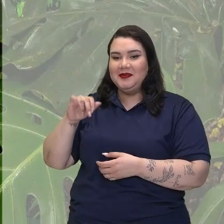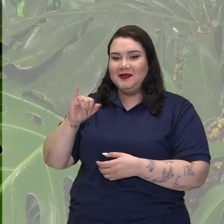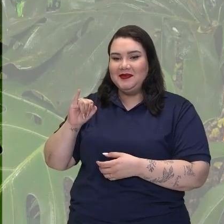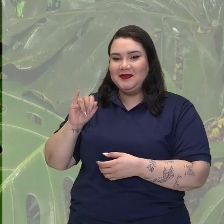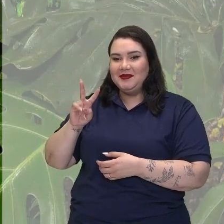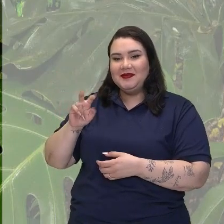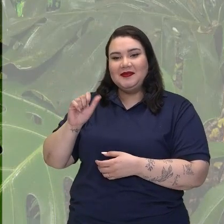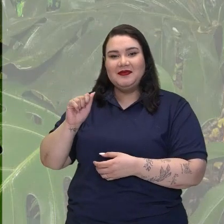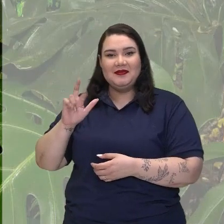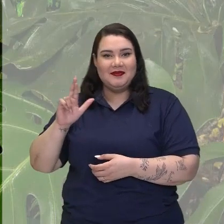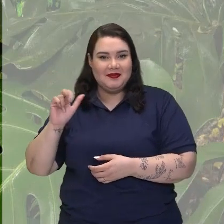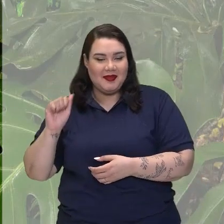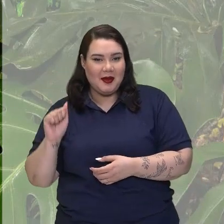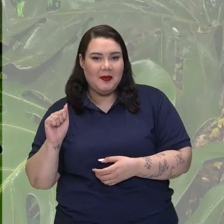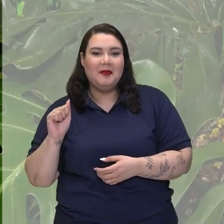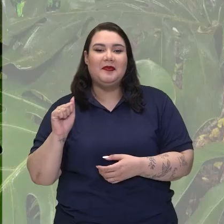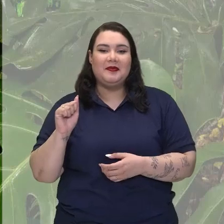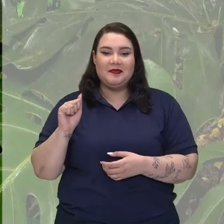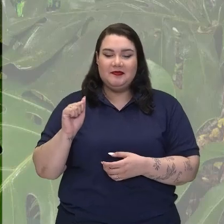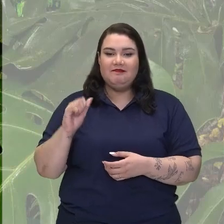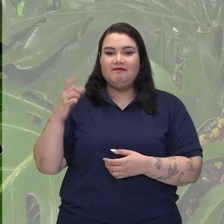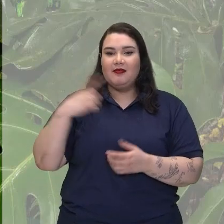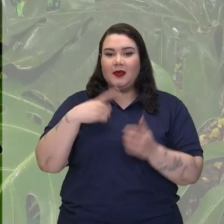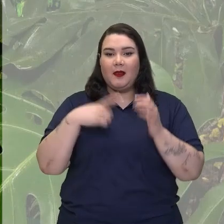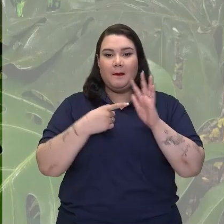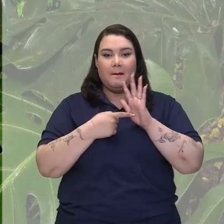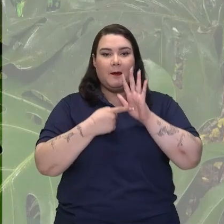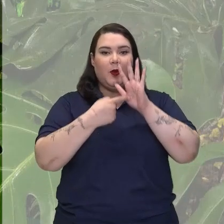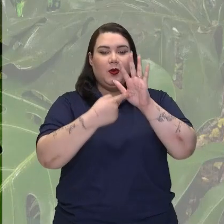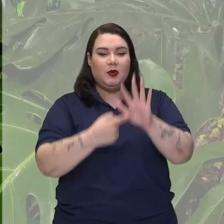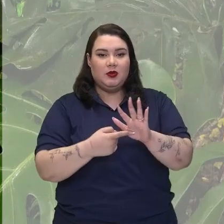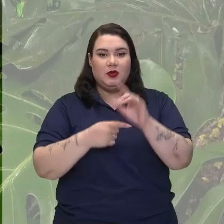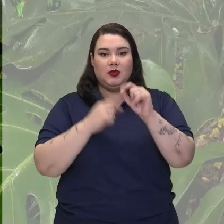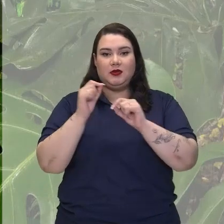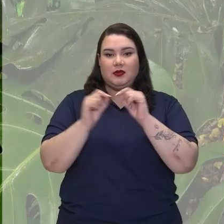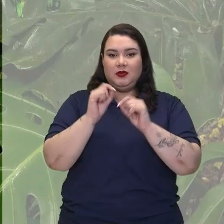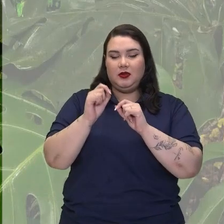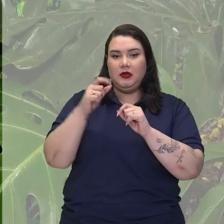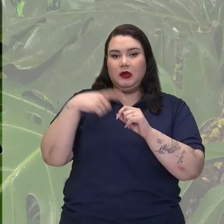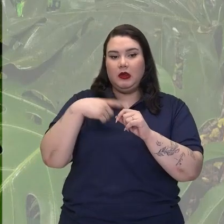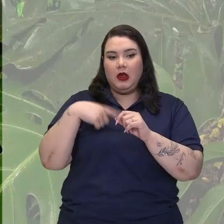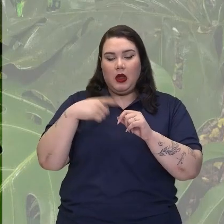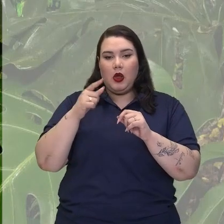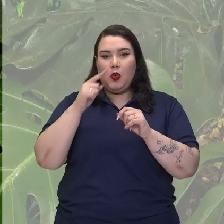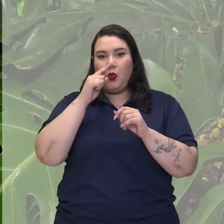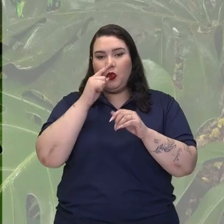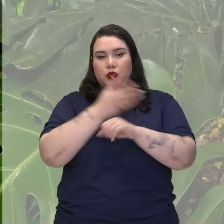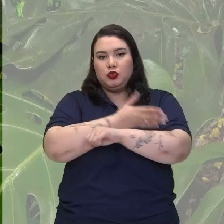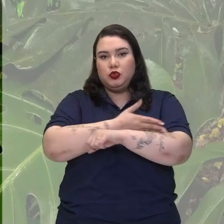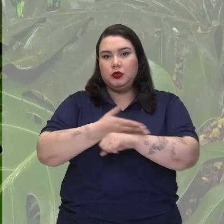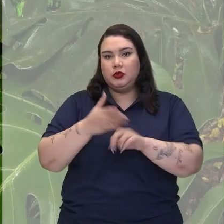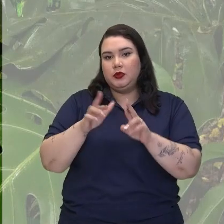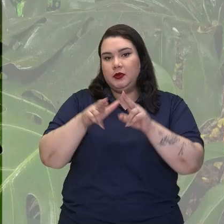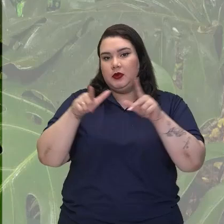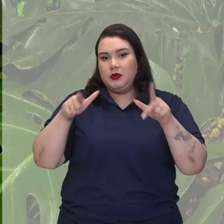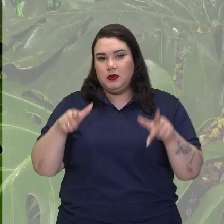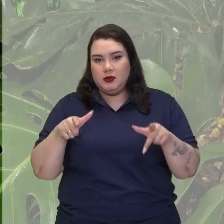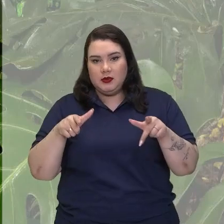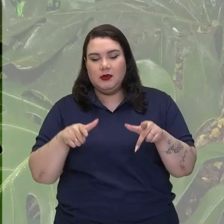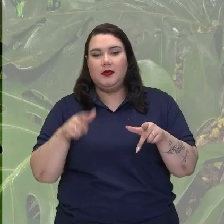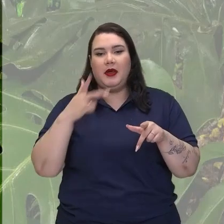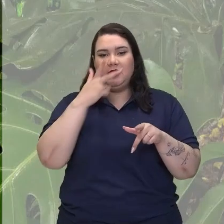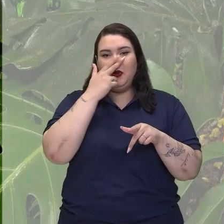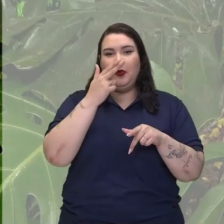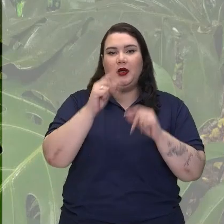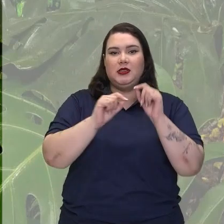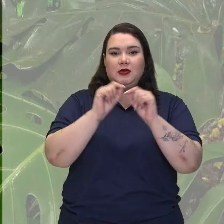que a capivara ela apresenta hábitos alimentares diferenciados, diferente da onça, que é um carnívoro, ela